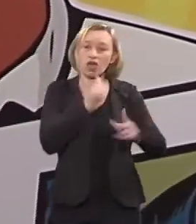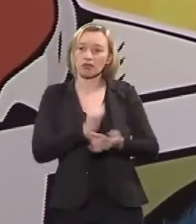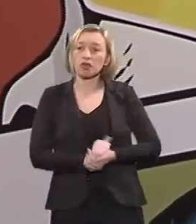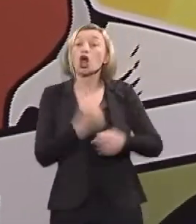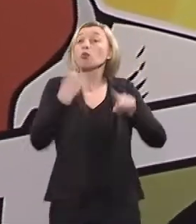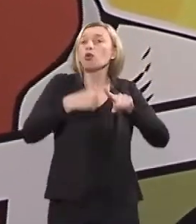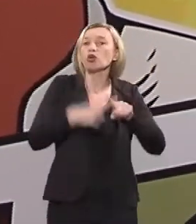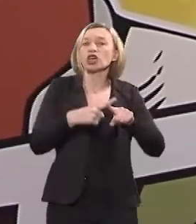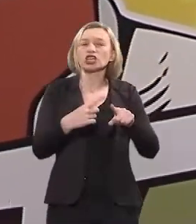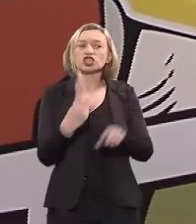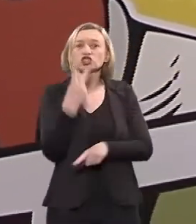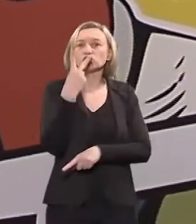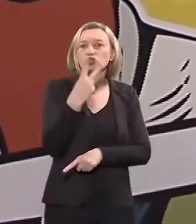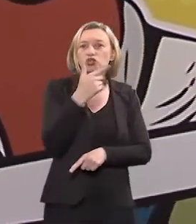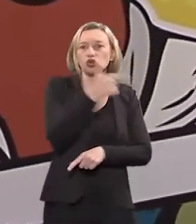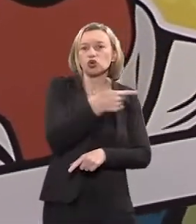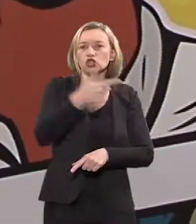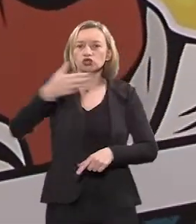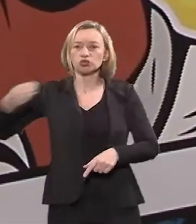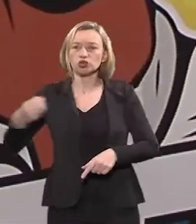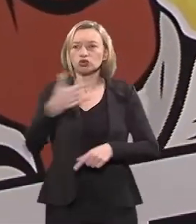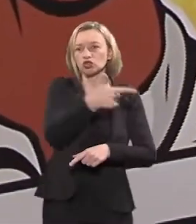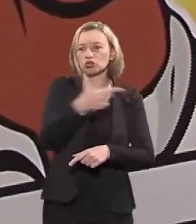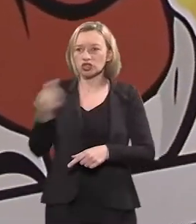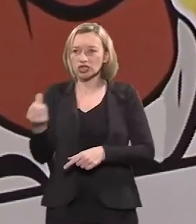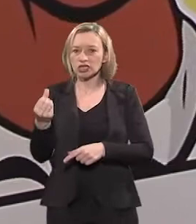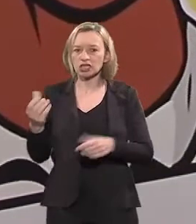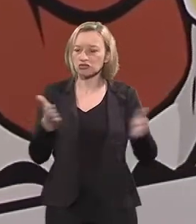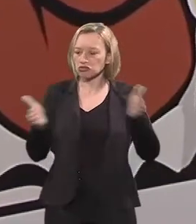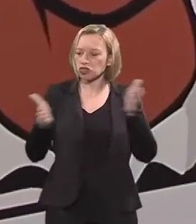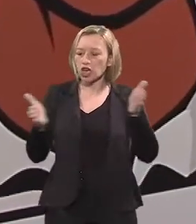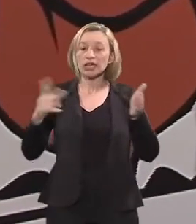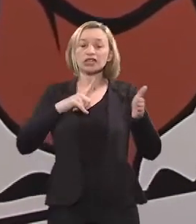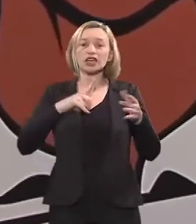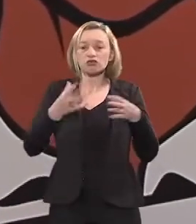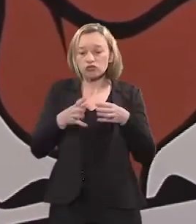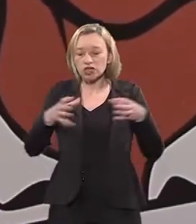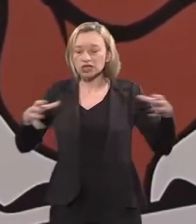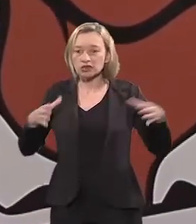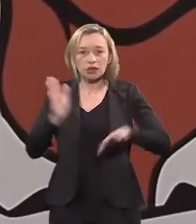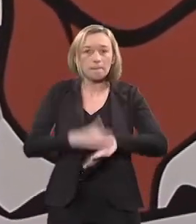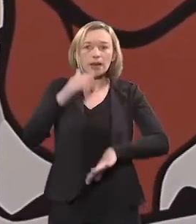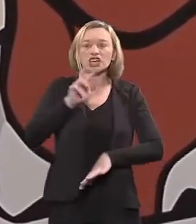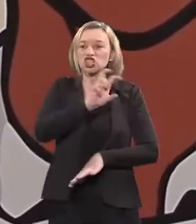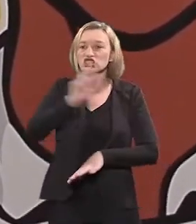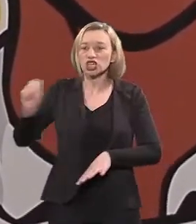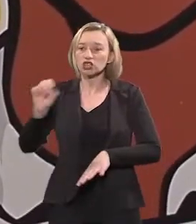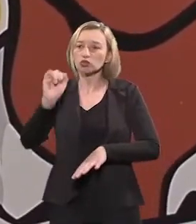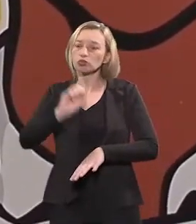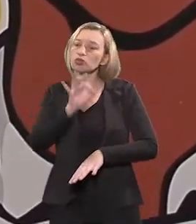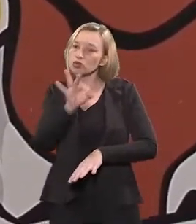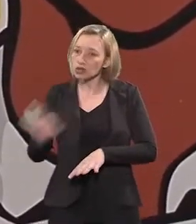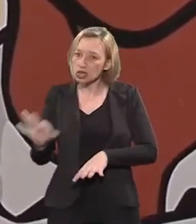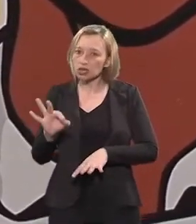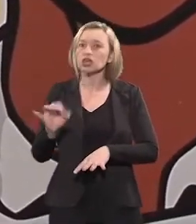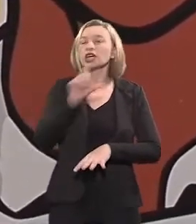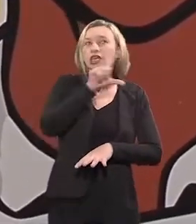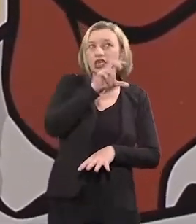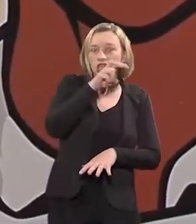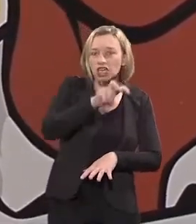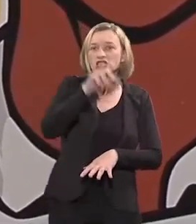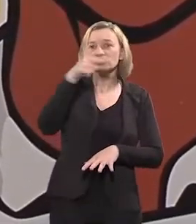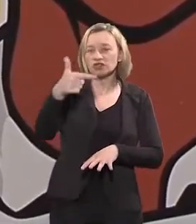das mulheres. Porque entre 2000 e 2016 houve um crescimento de mais de 500%,